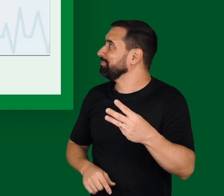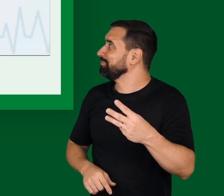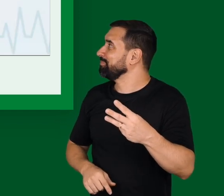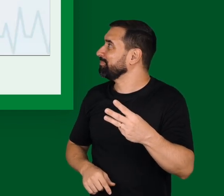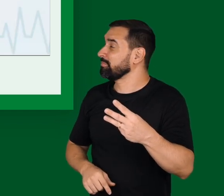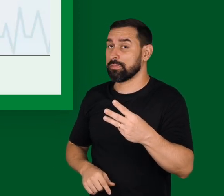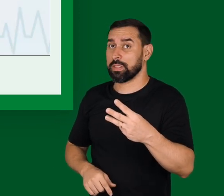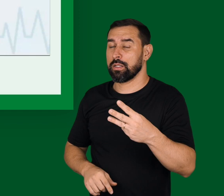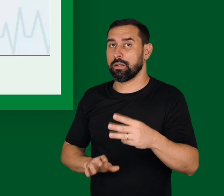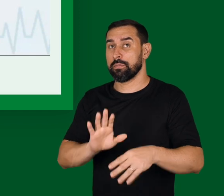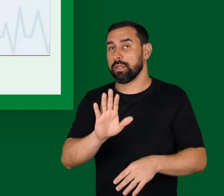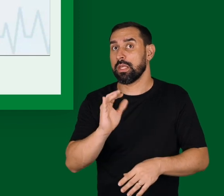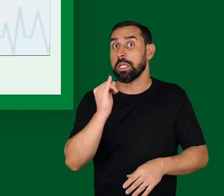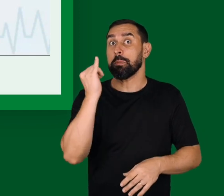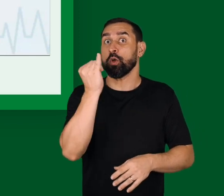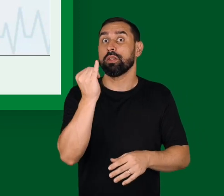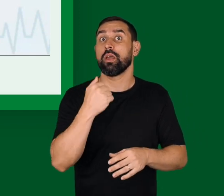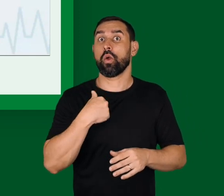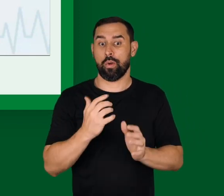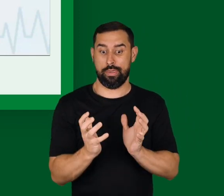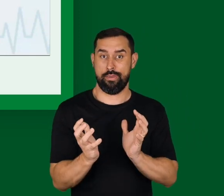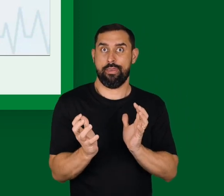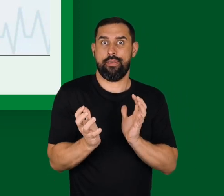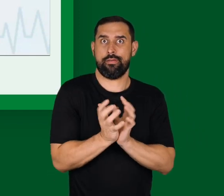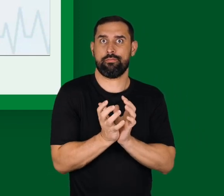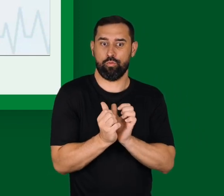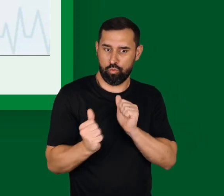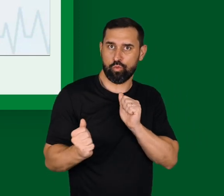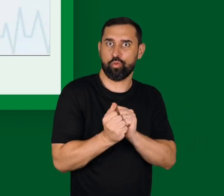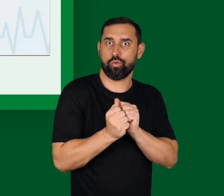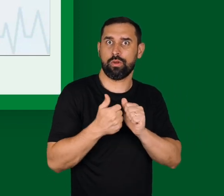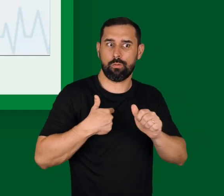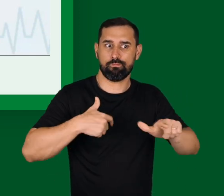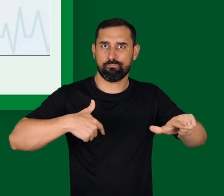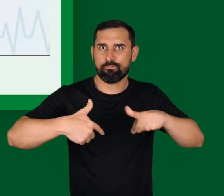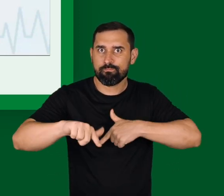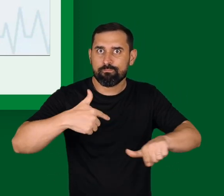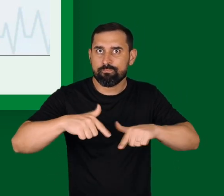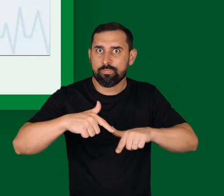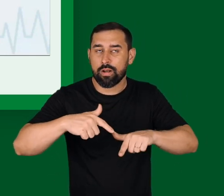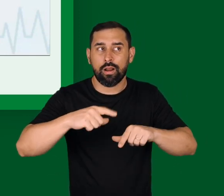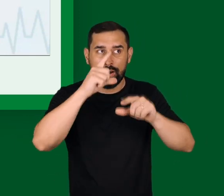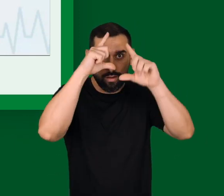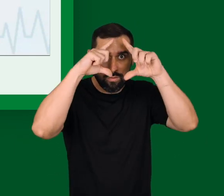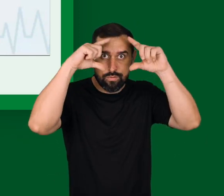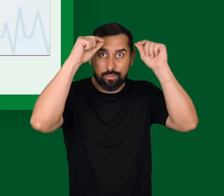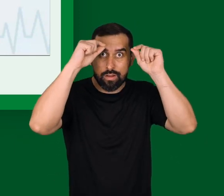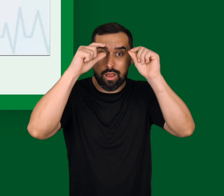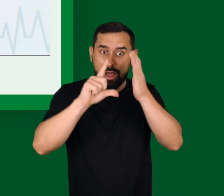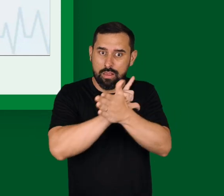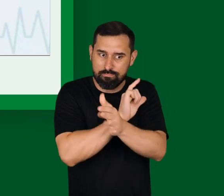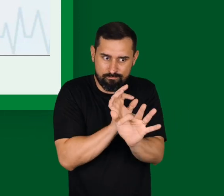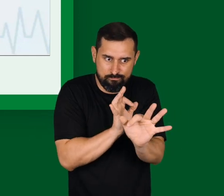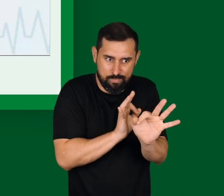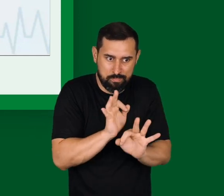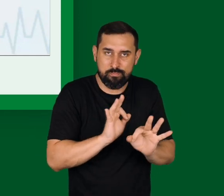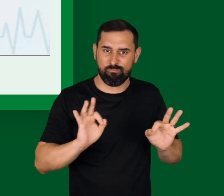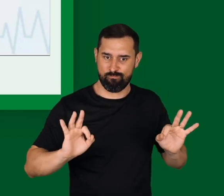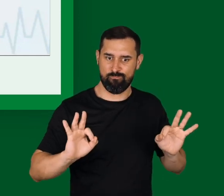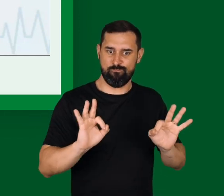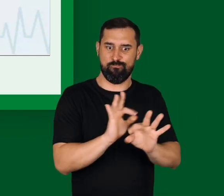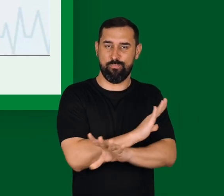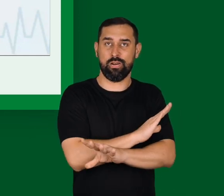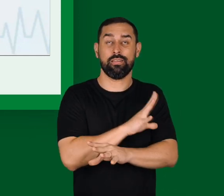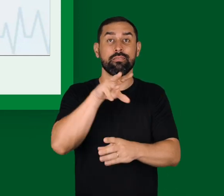Então, também a importância da gente trabalhar em equipe, né, para a gente ter uma equipe de enfermagem preparada e pronta